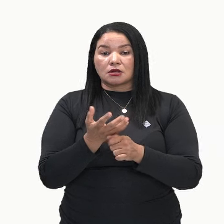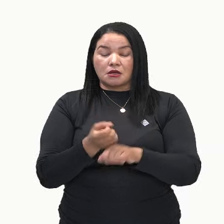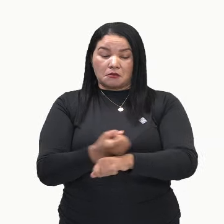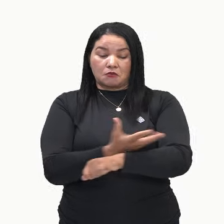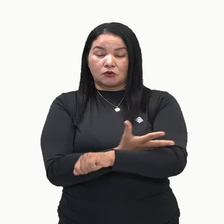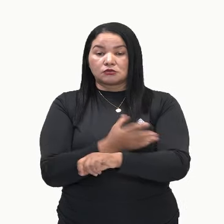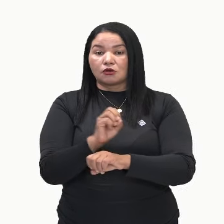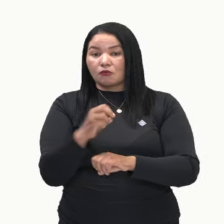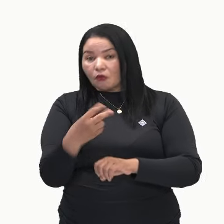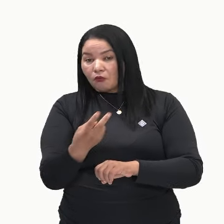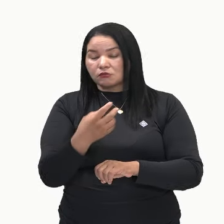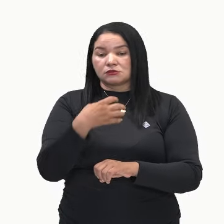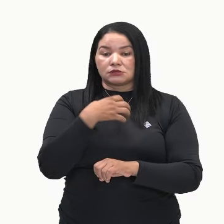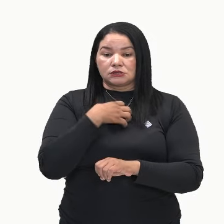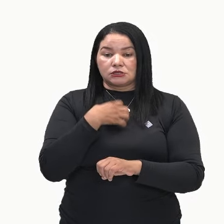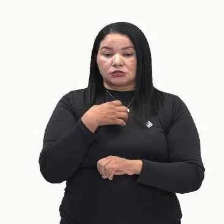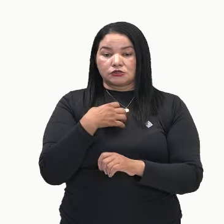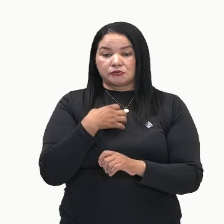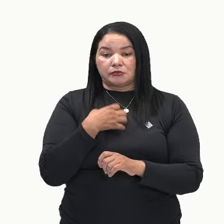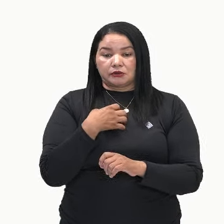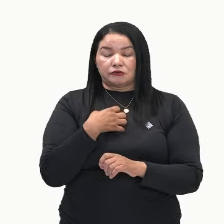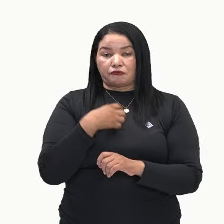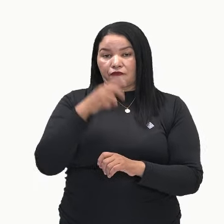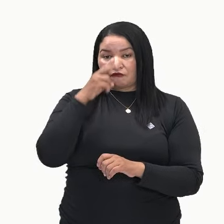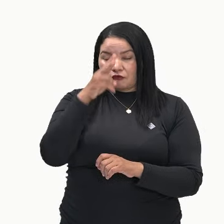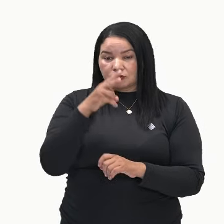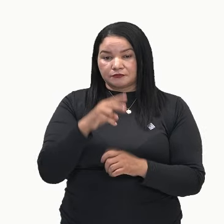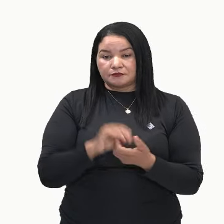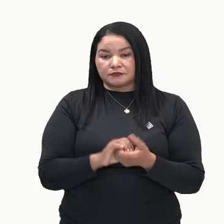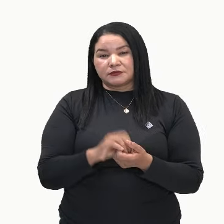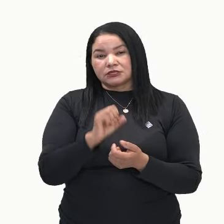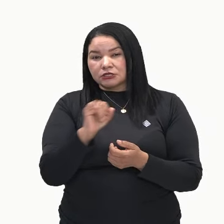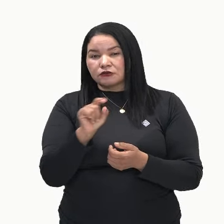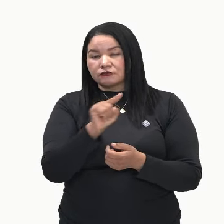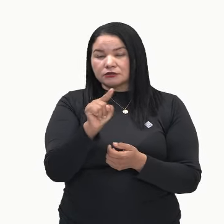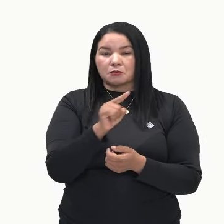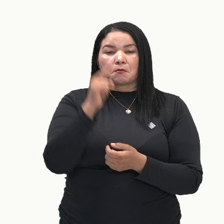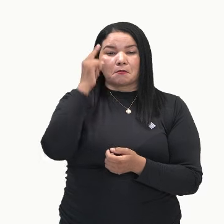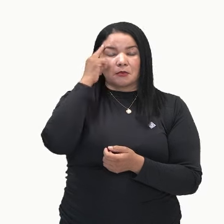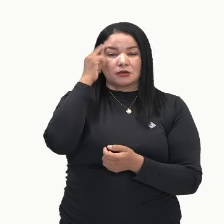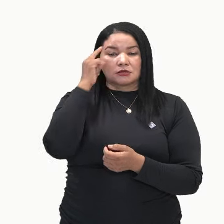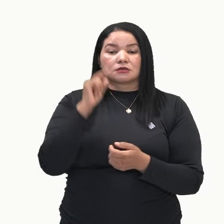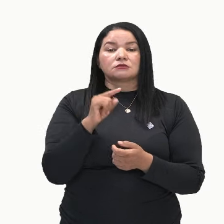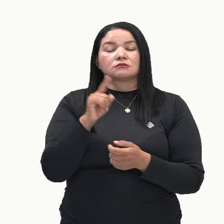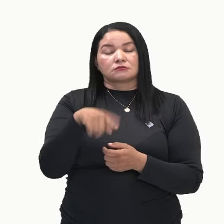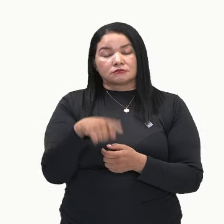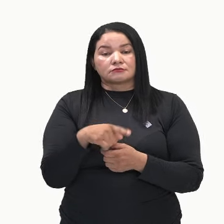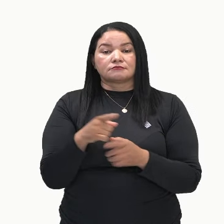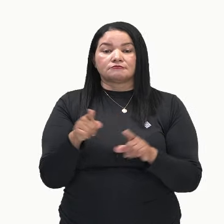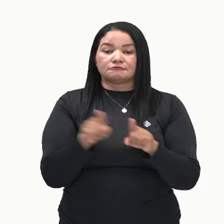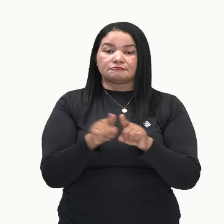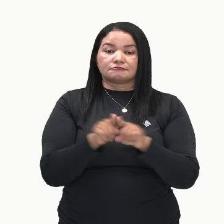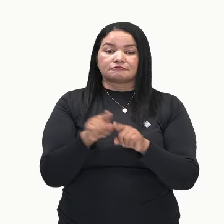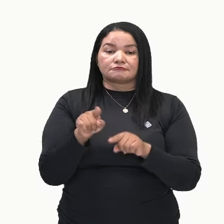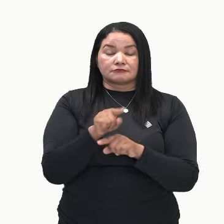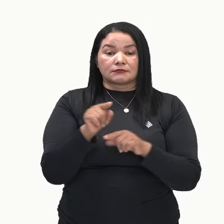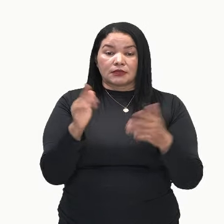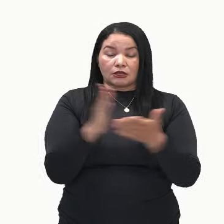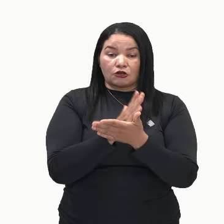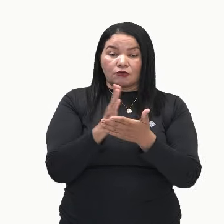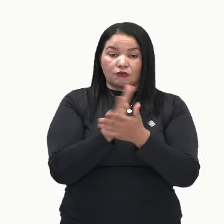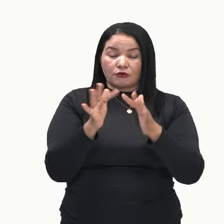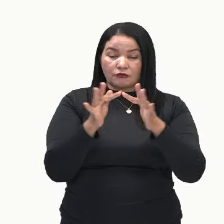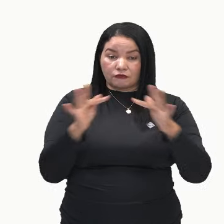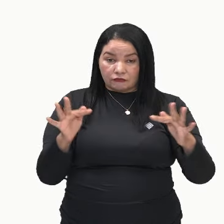ou um sentimento intenso. Sei que vocês já estão pensando nisso, mas eu reforço que muitas dessas frases elas